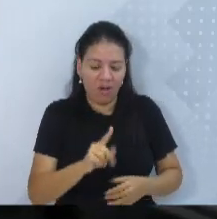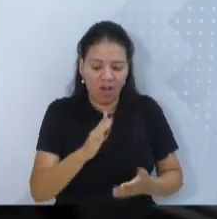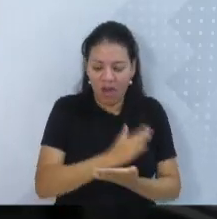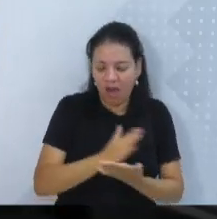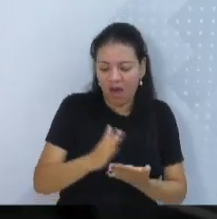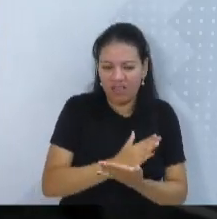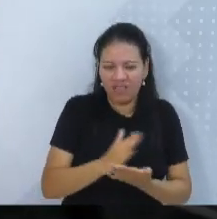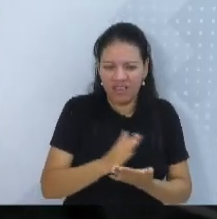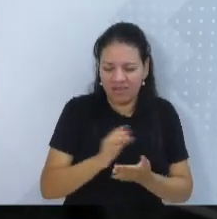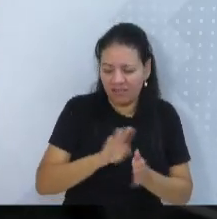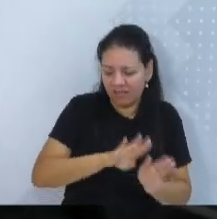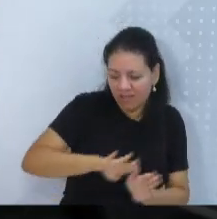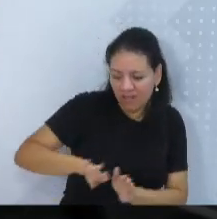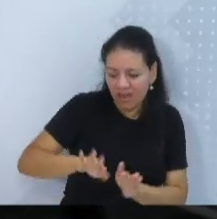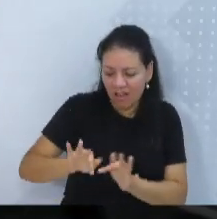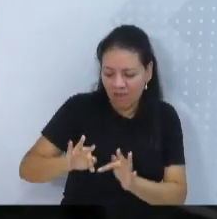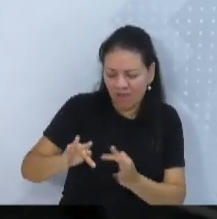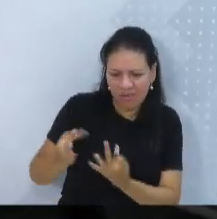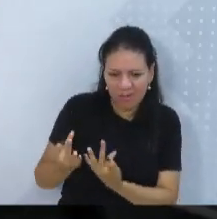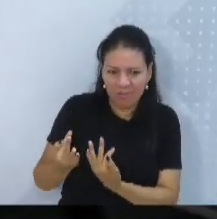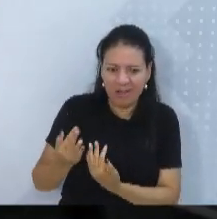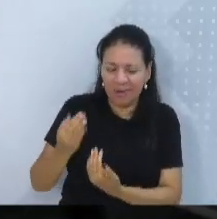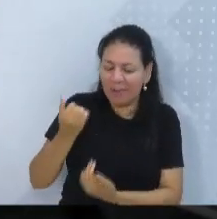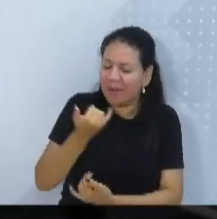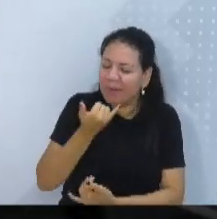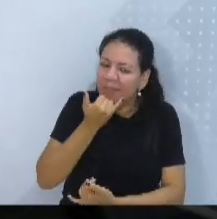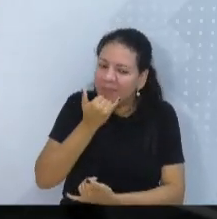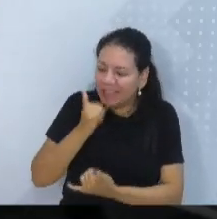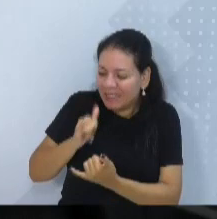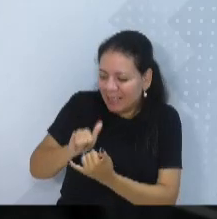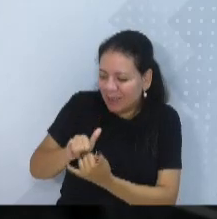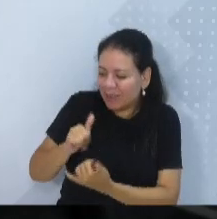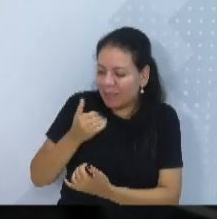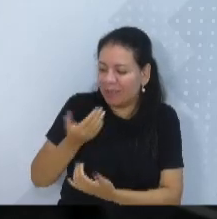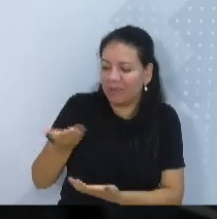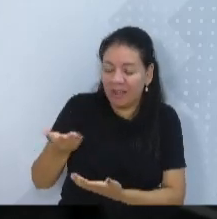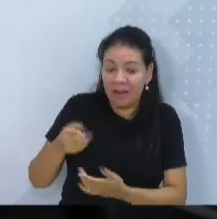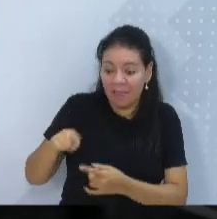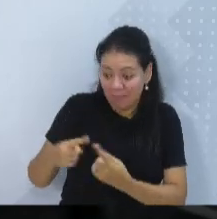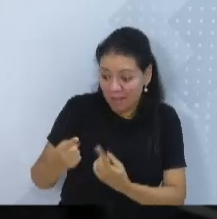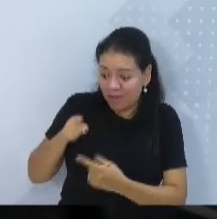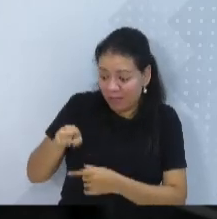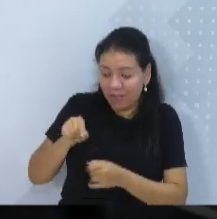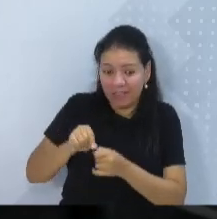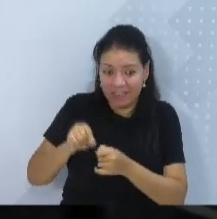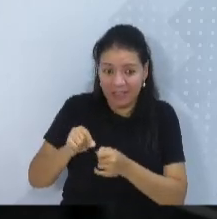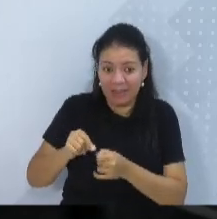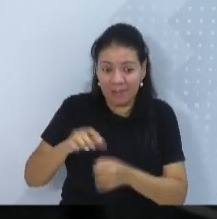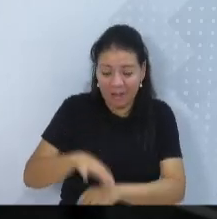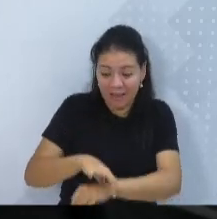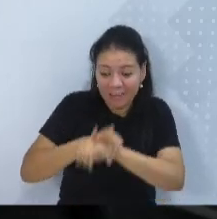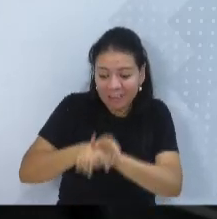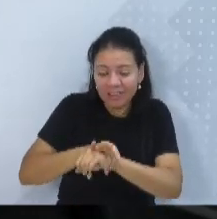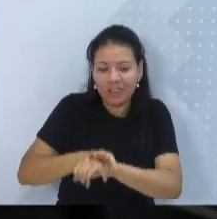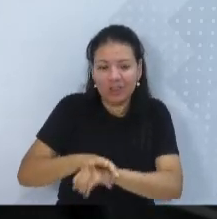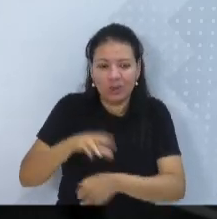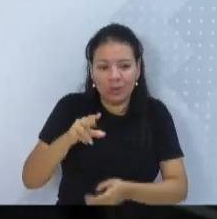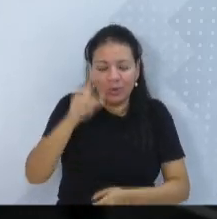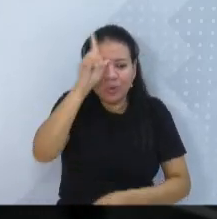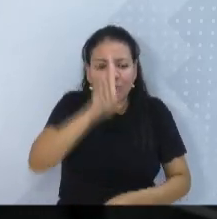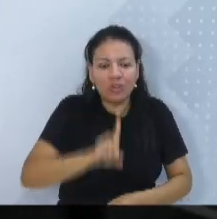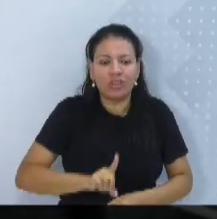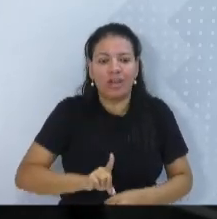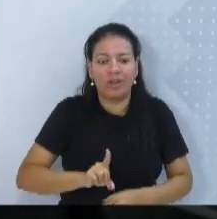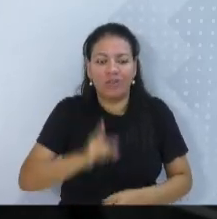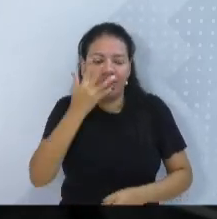a sua família o emiu aqui que nos perdoe mas você fazia isso para que pudesse garantir sim o direito das crianças